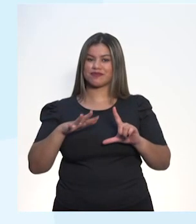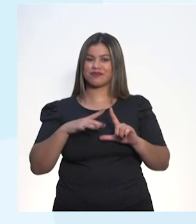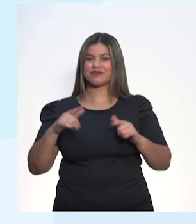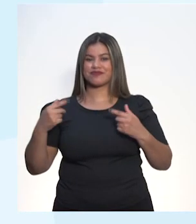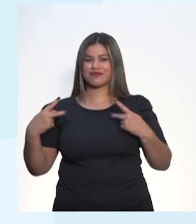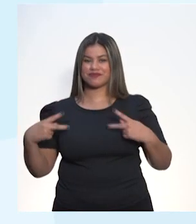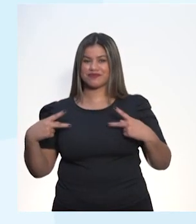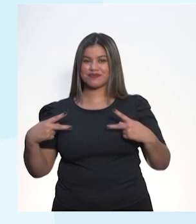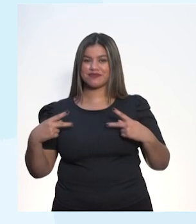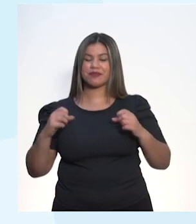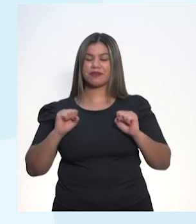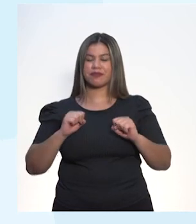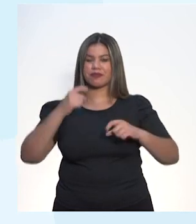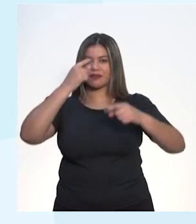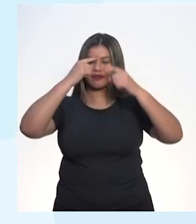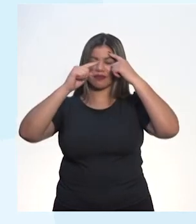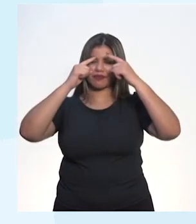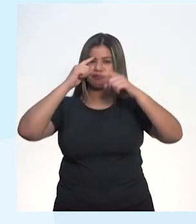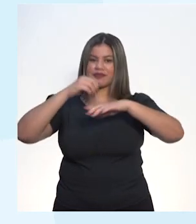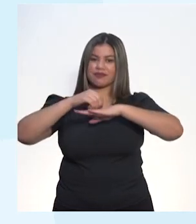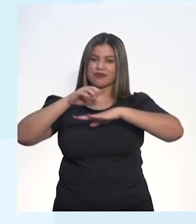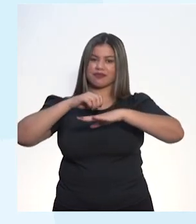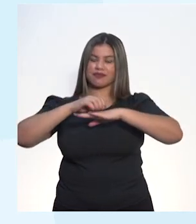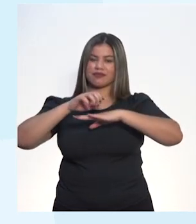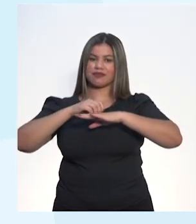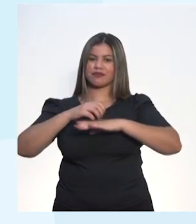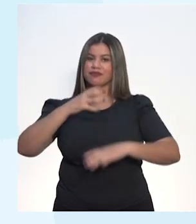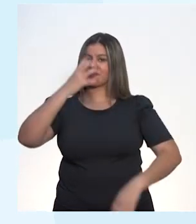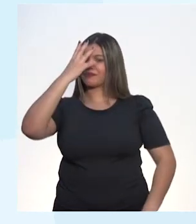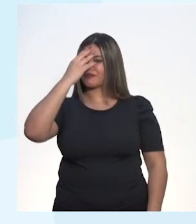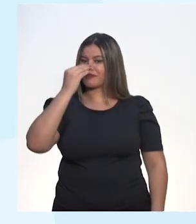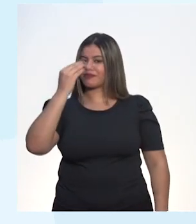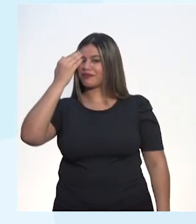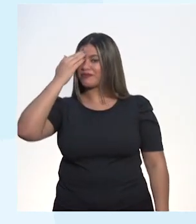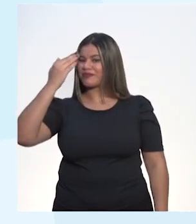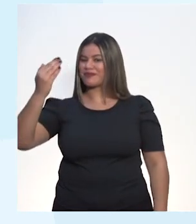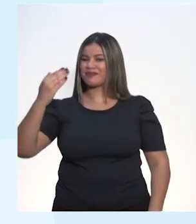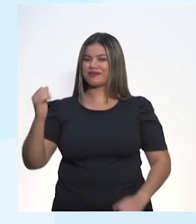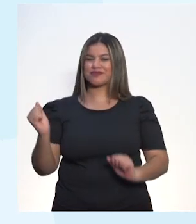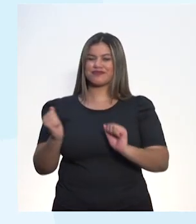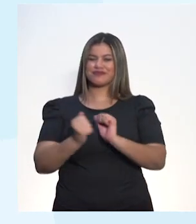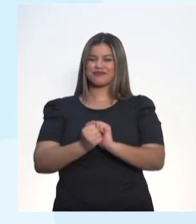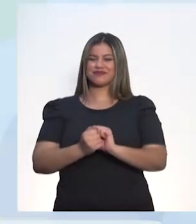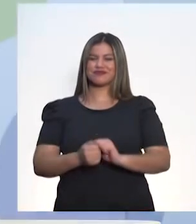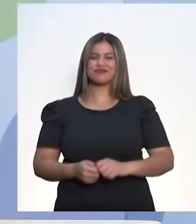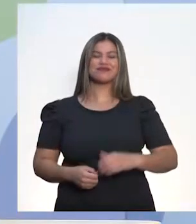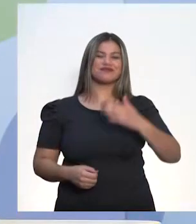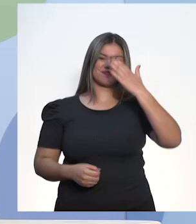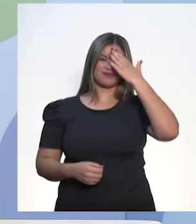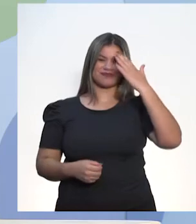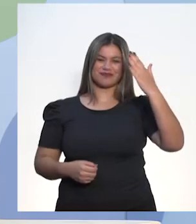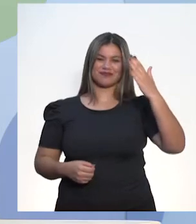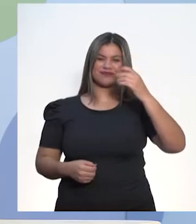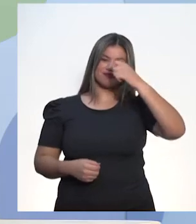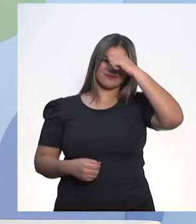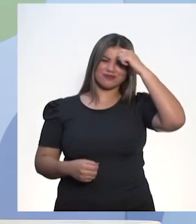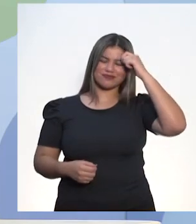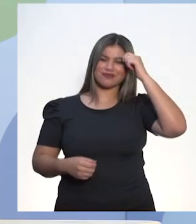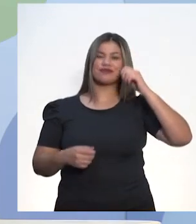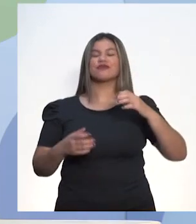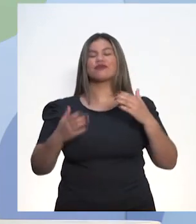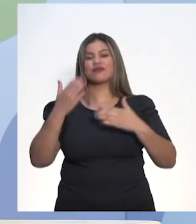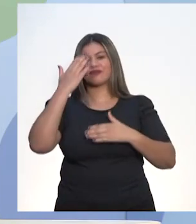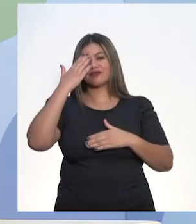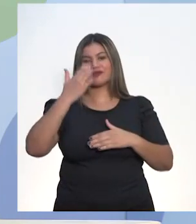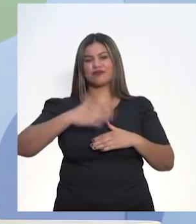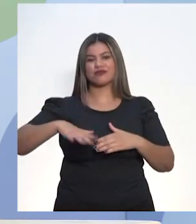link. Deixem as dúvidas de vocês. Osmar, muito obrigada pela companhia. Obrigado a você, Alessandra. Obrigado a todos os professores que estão